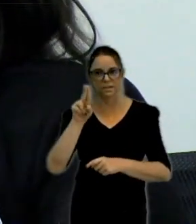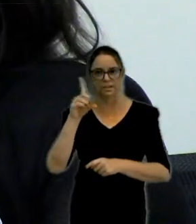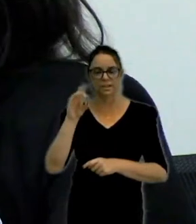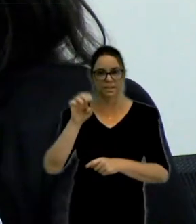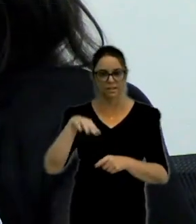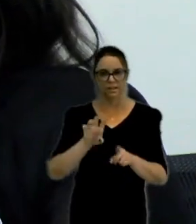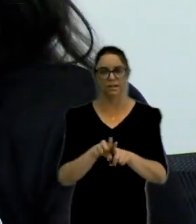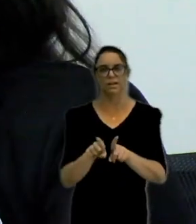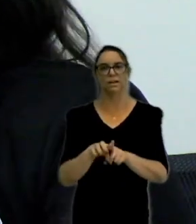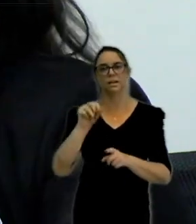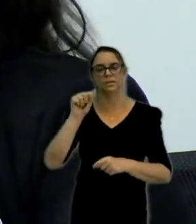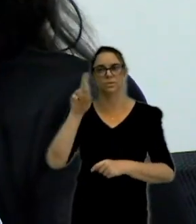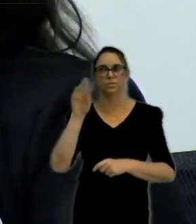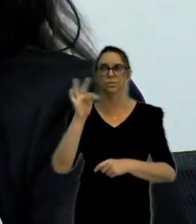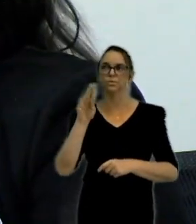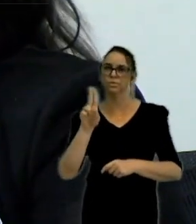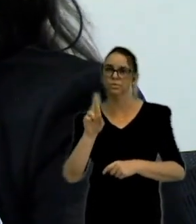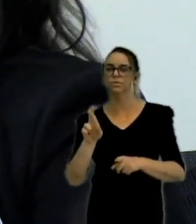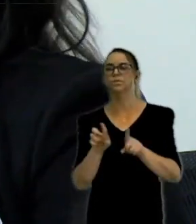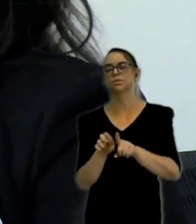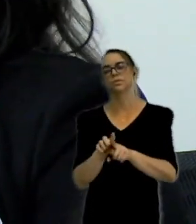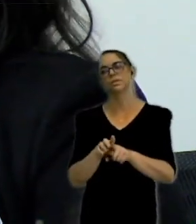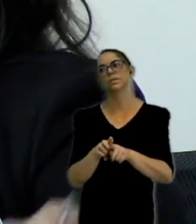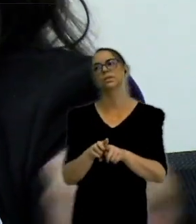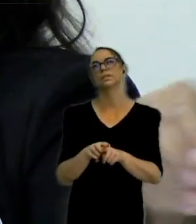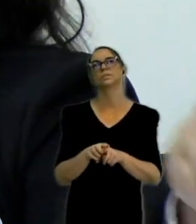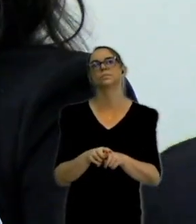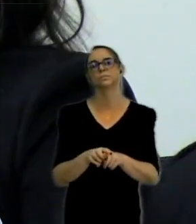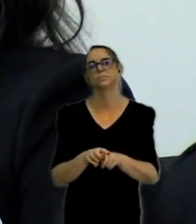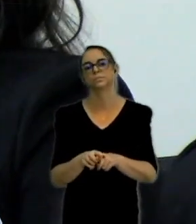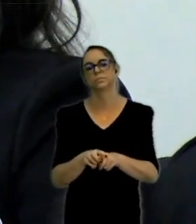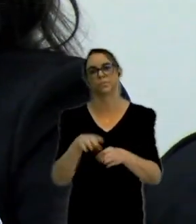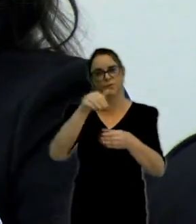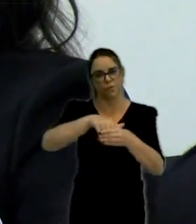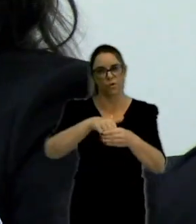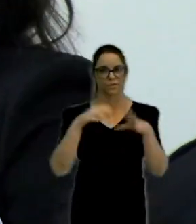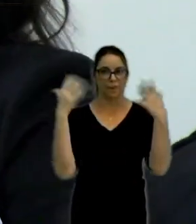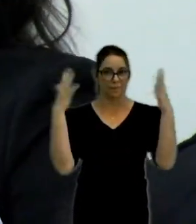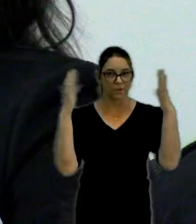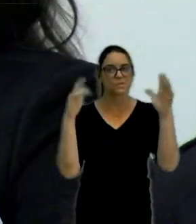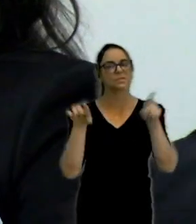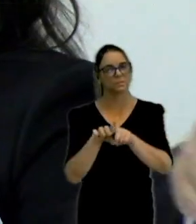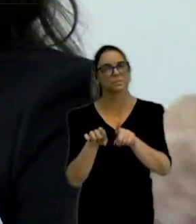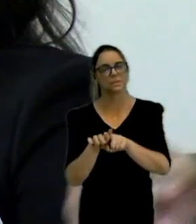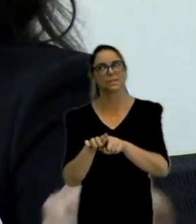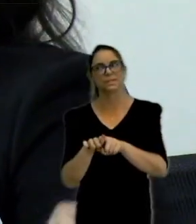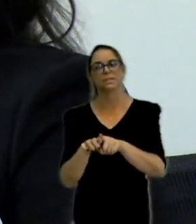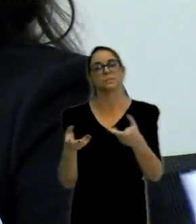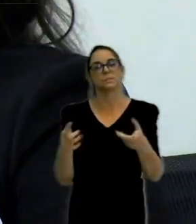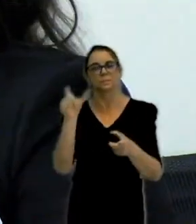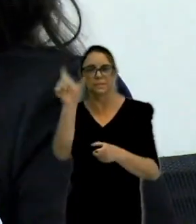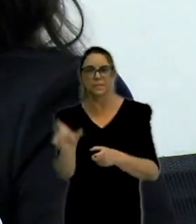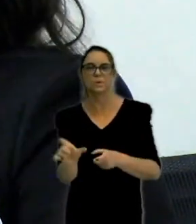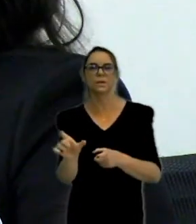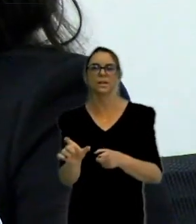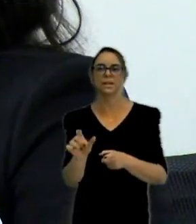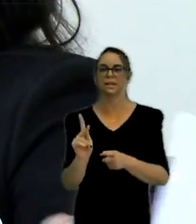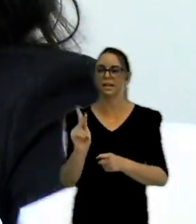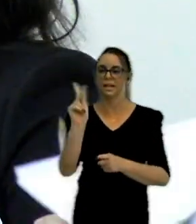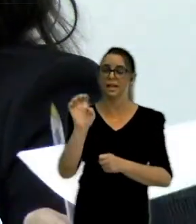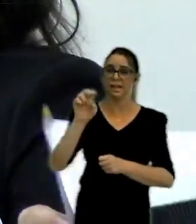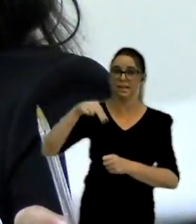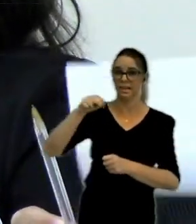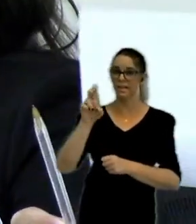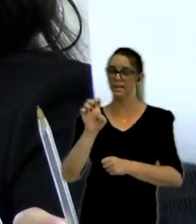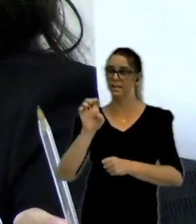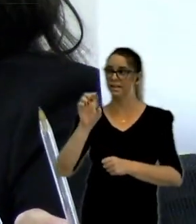Evinha, que trabalha no posto da Jurubeba. E um voto de aplauso também para Kennedy Almeida Lira,